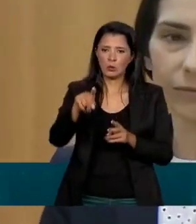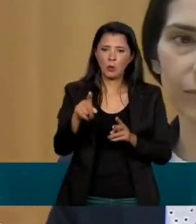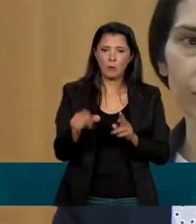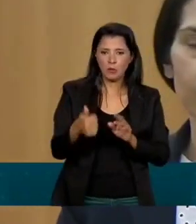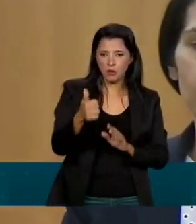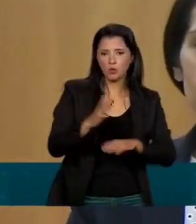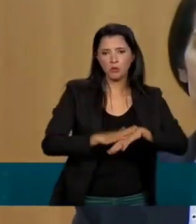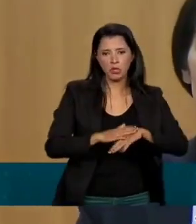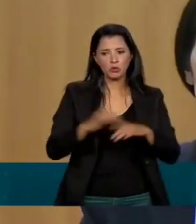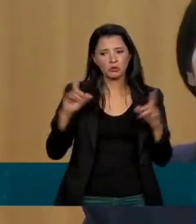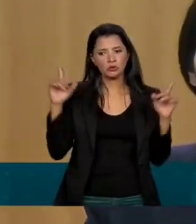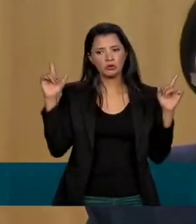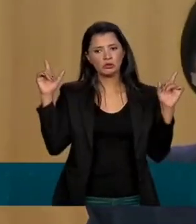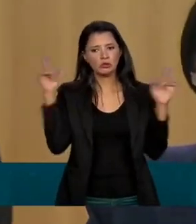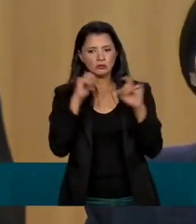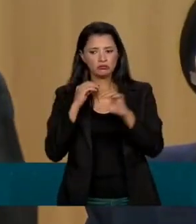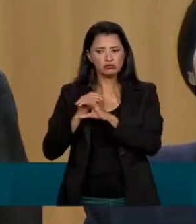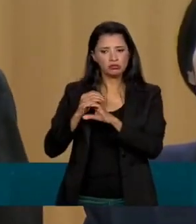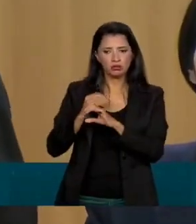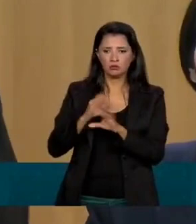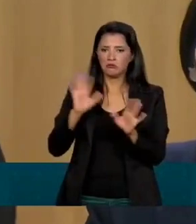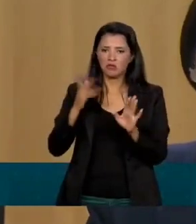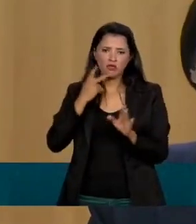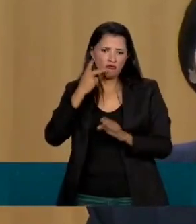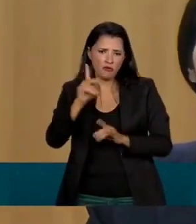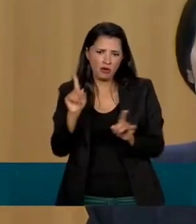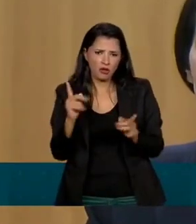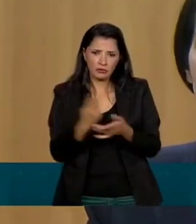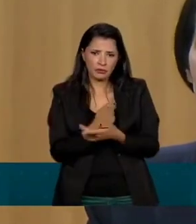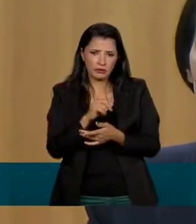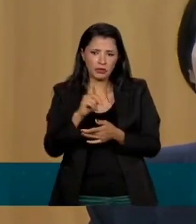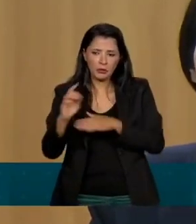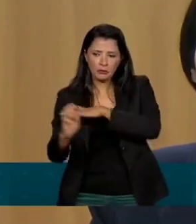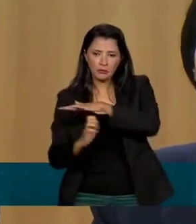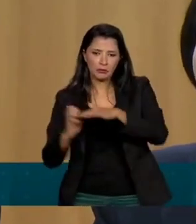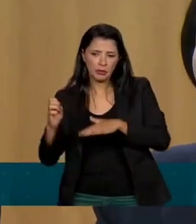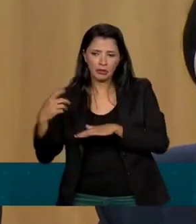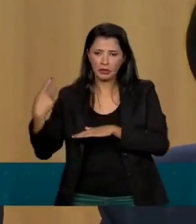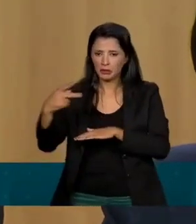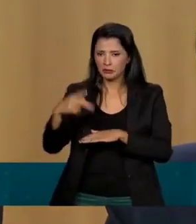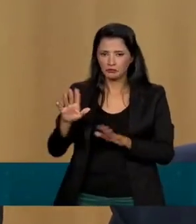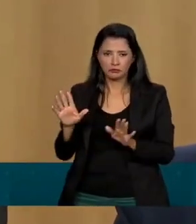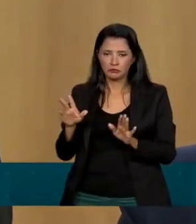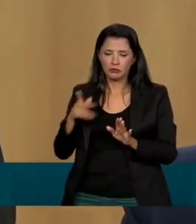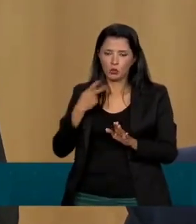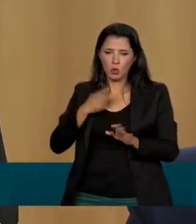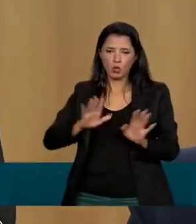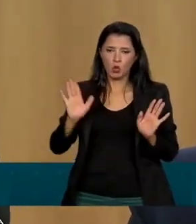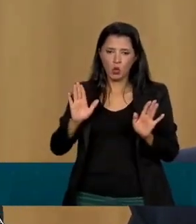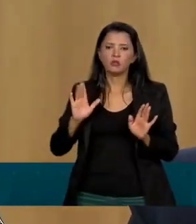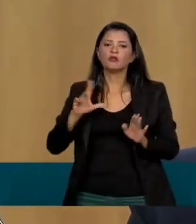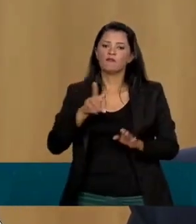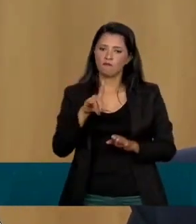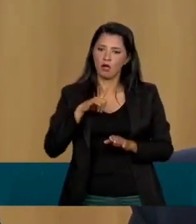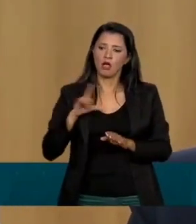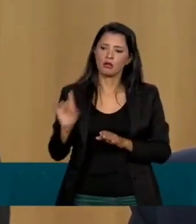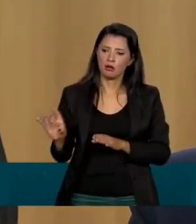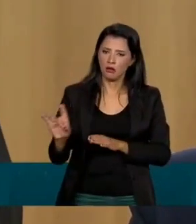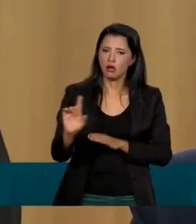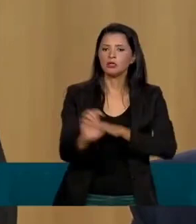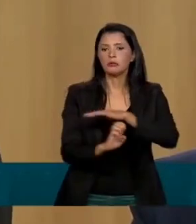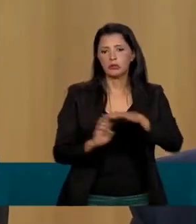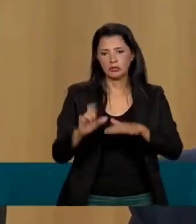certa dificuldade. Não quero particularizar a situação de empresas, porque não nos cabe, haverá um processo para cada